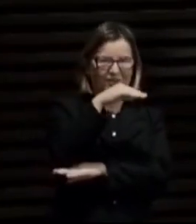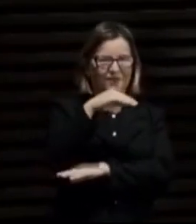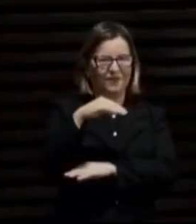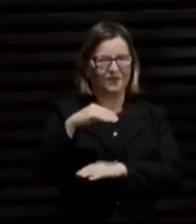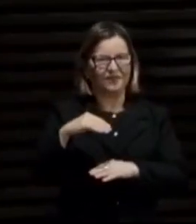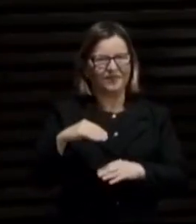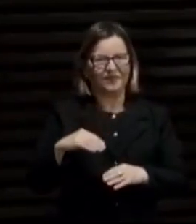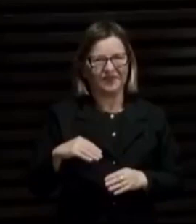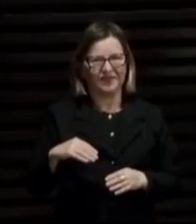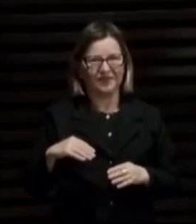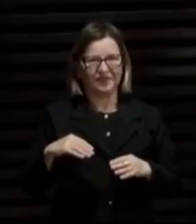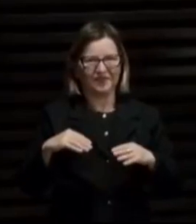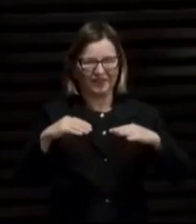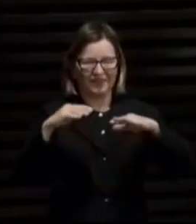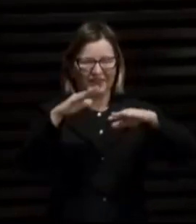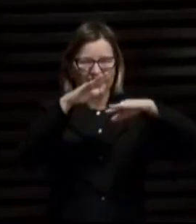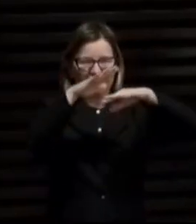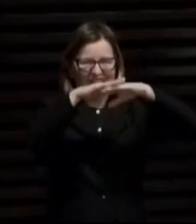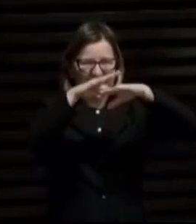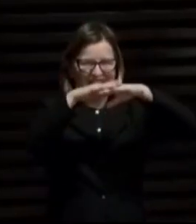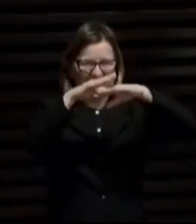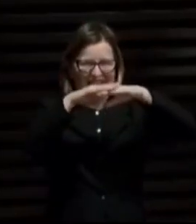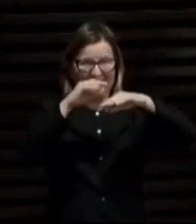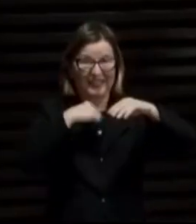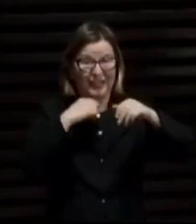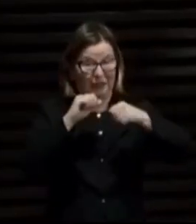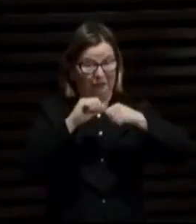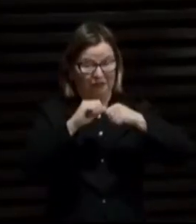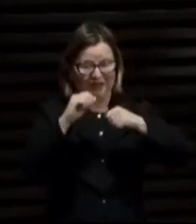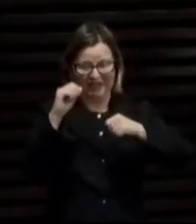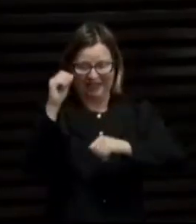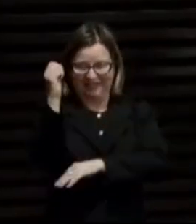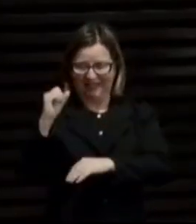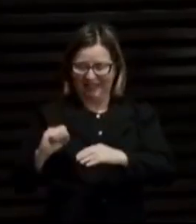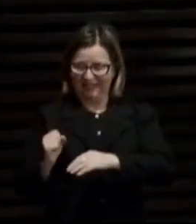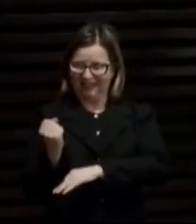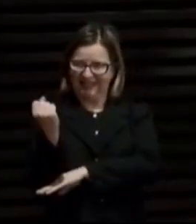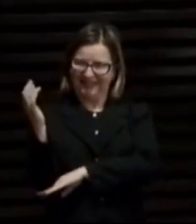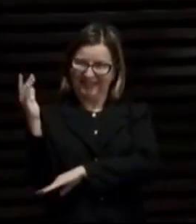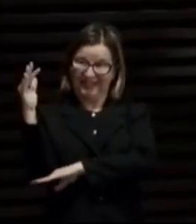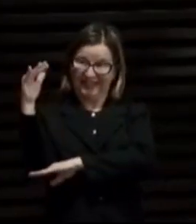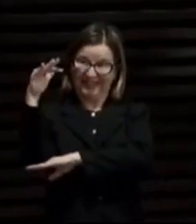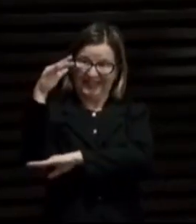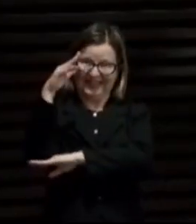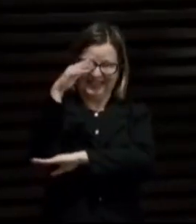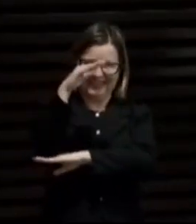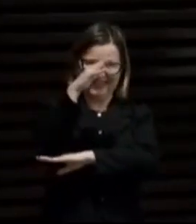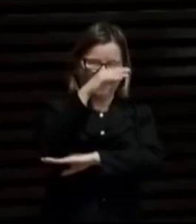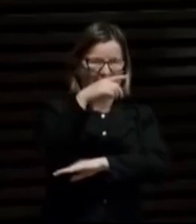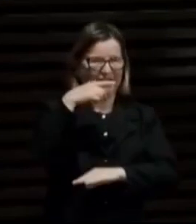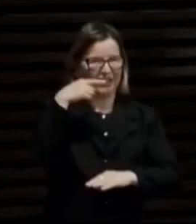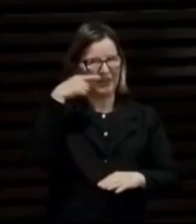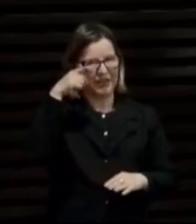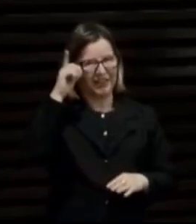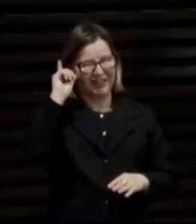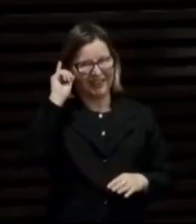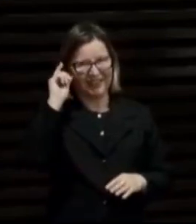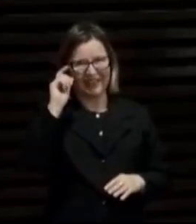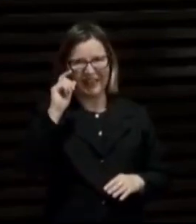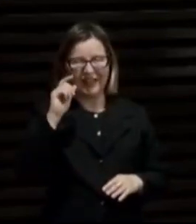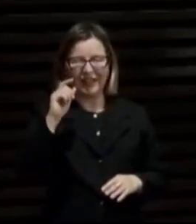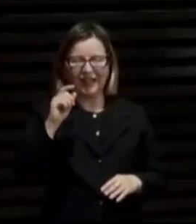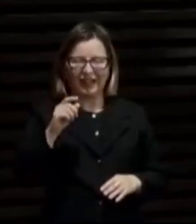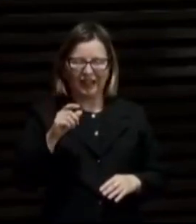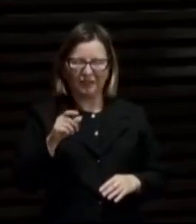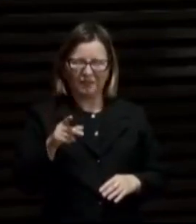numa treliça mequetrefe que eu fiz lá. Estão lá. E ontem eu precisava de fazer a poda. Peguei o alicatinho, né, e fui